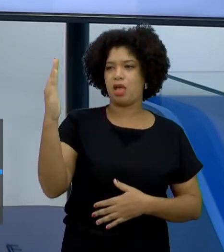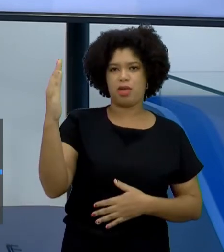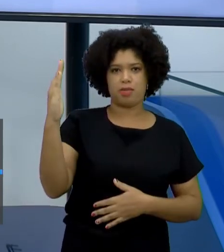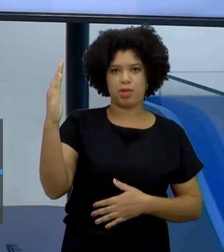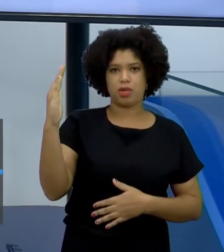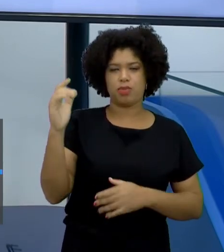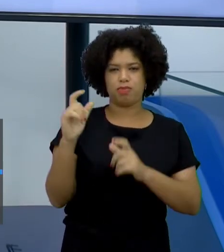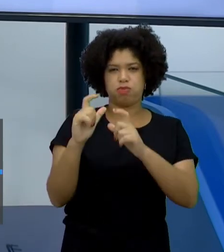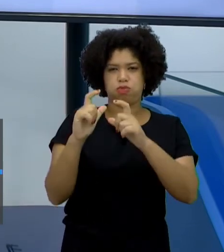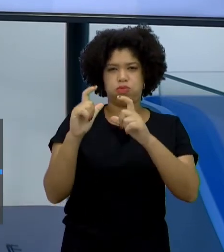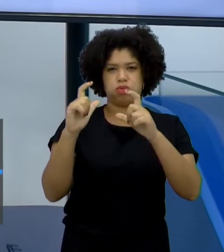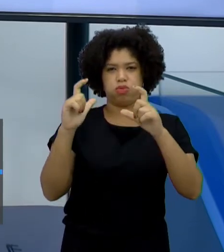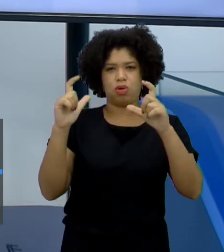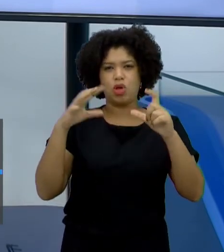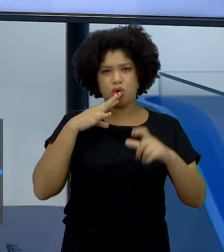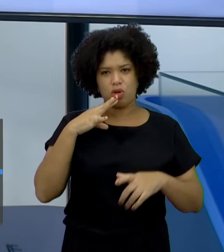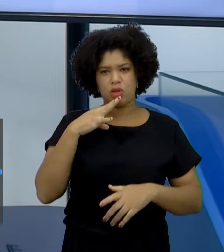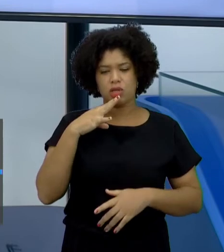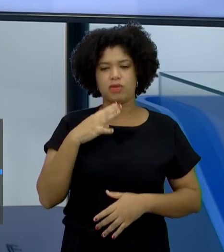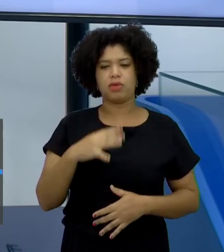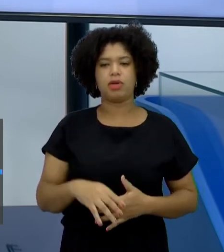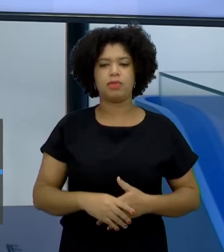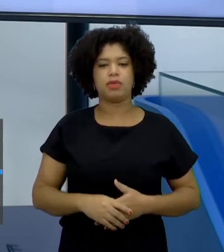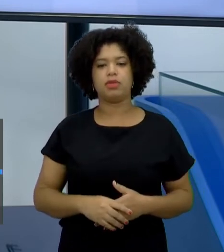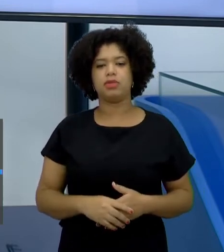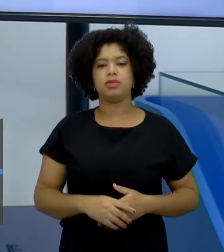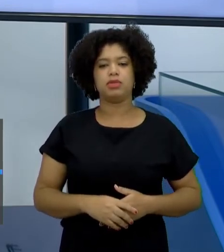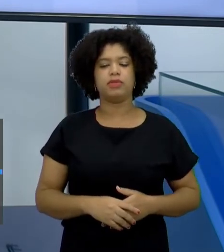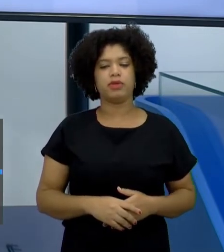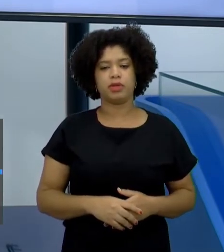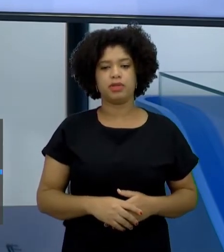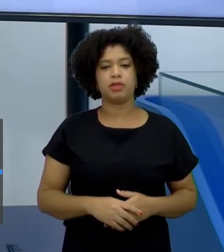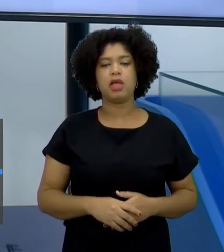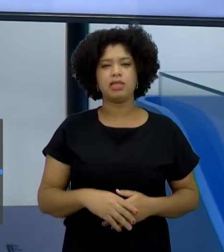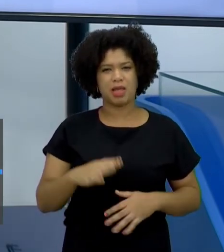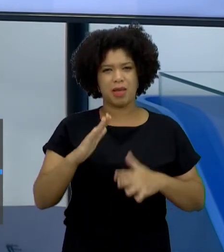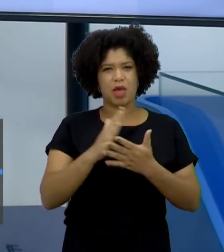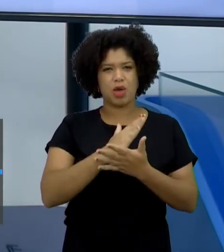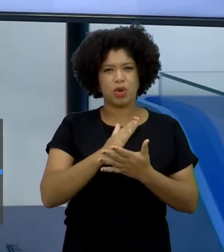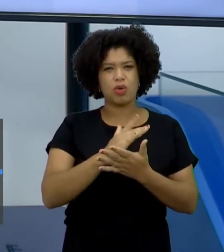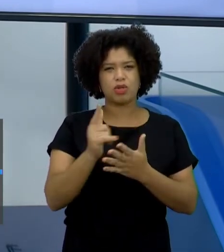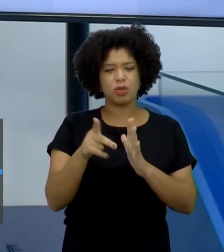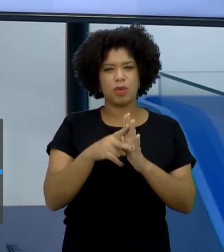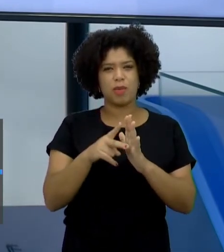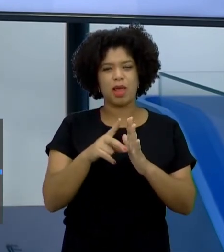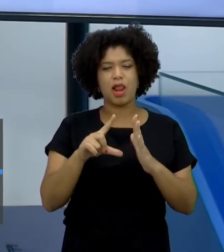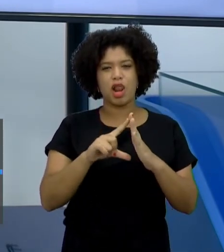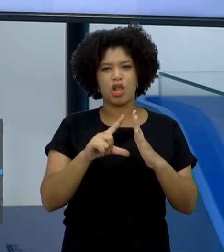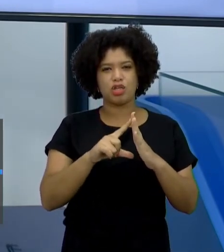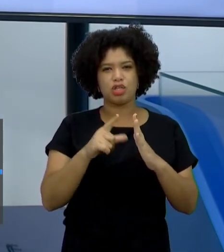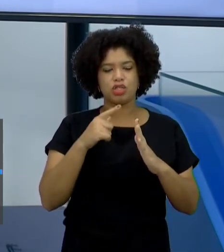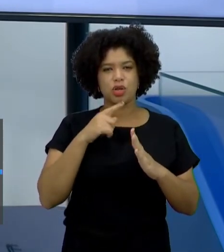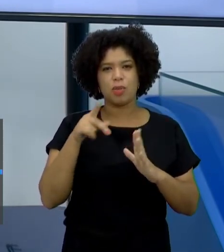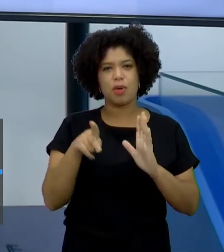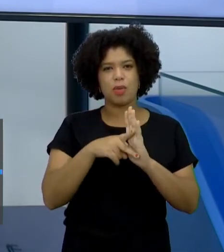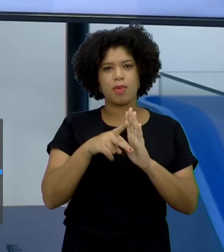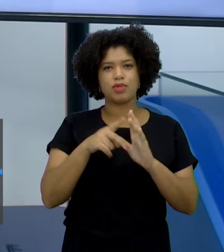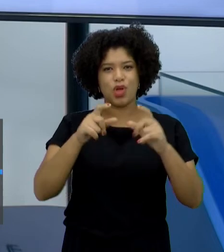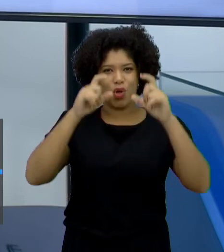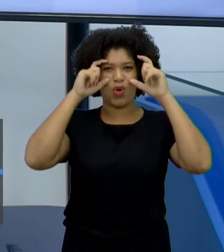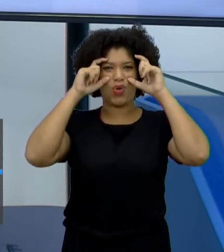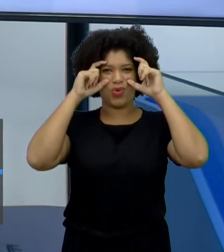de aumento. Conhece espelho de aumento? Aqueles espelhos que a gente vê em algumas lojas de ótica, aqueles espelhos que